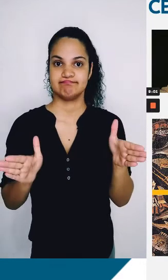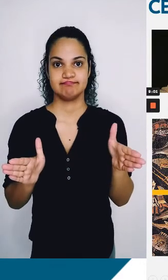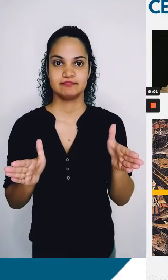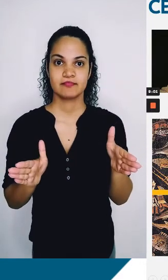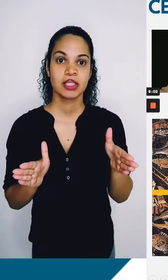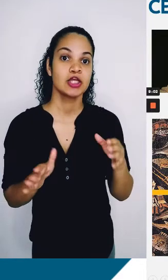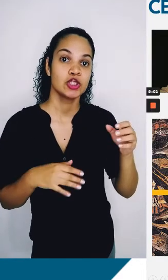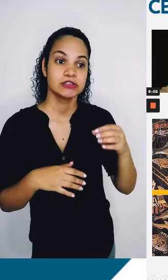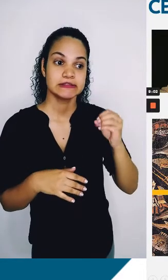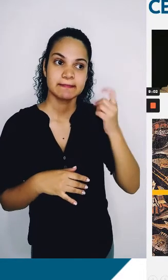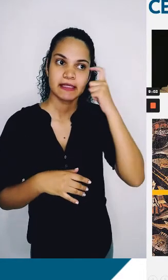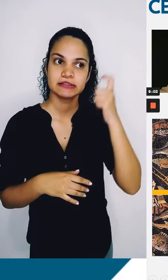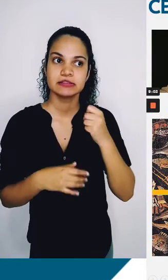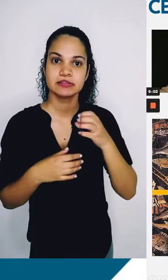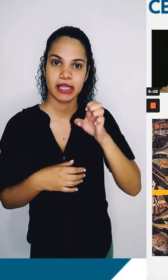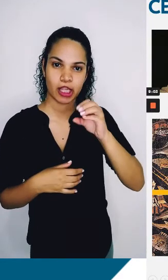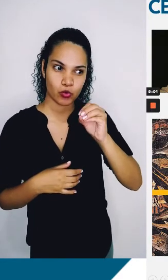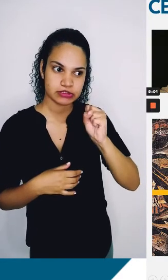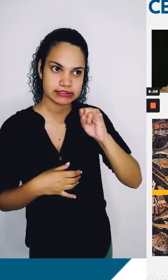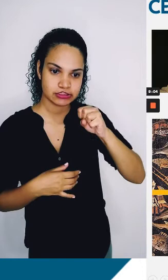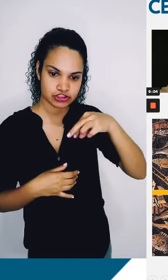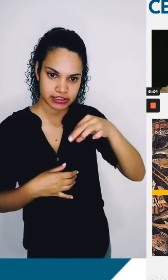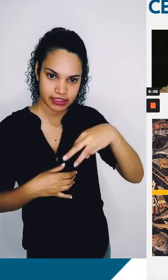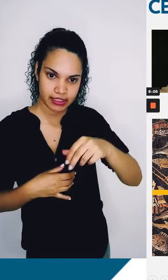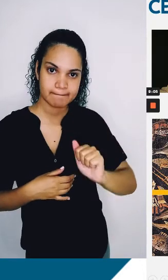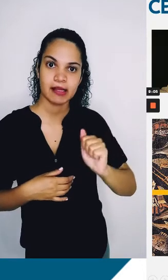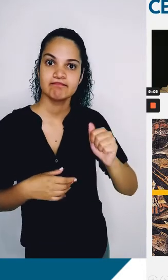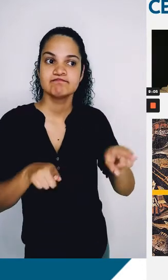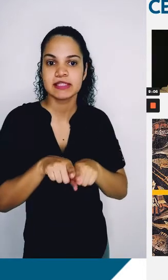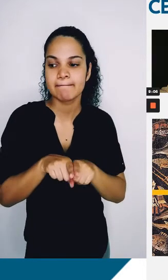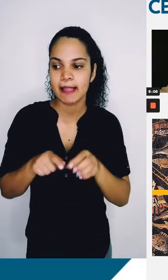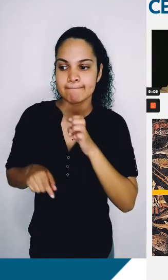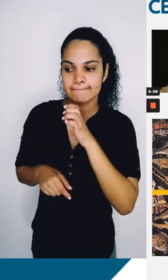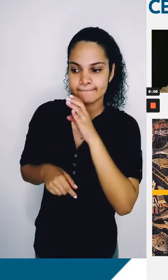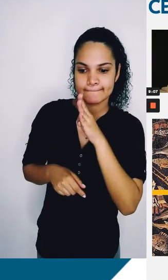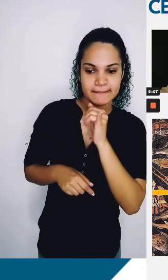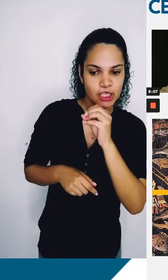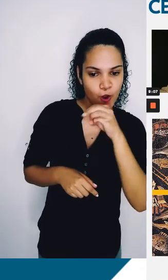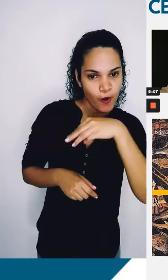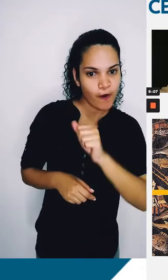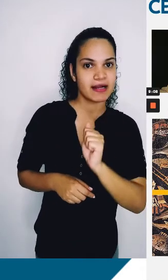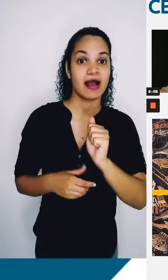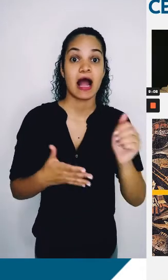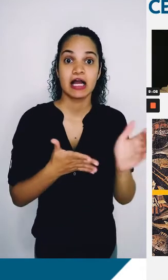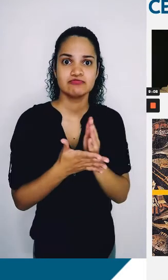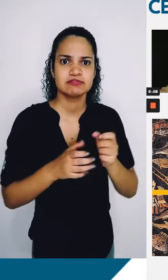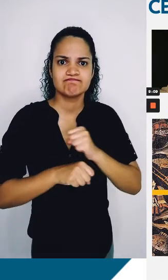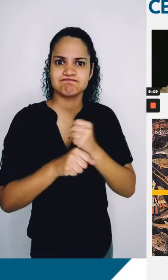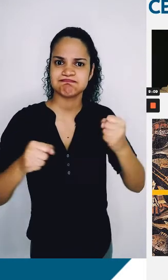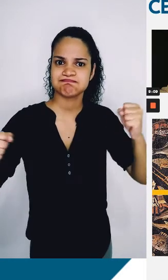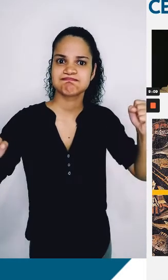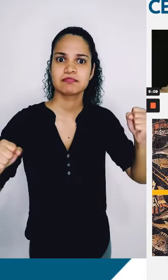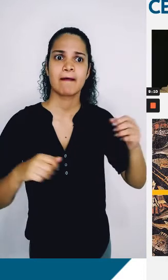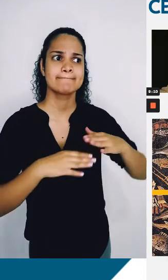Quando nós saímos do conjunto de ecossistemas ou biomas, que são grandes áreas geográficas, até muitas das